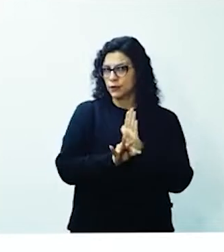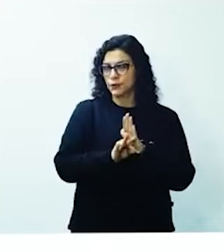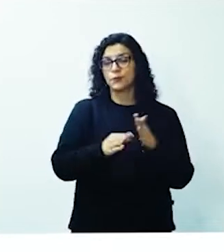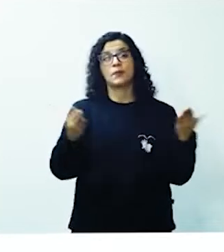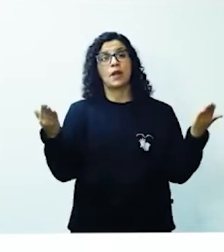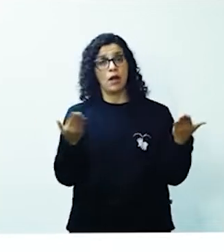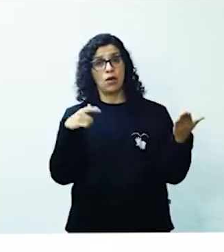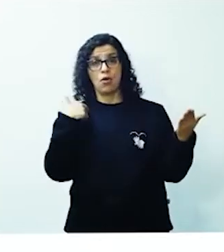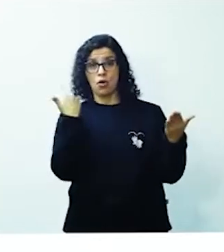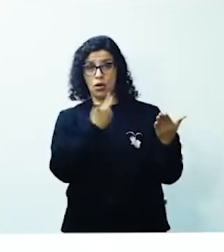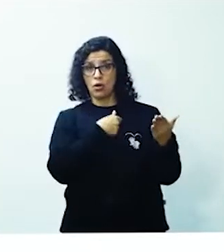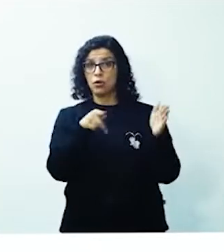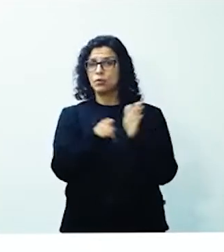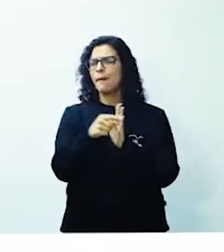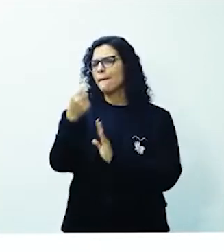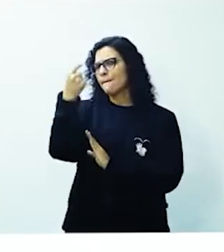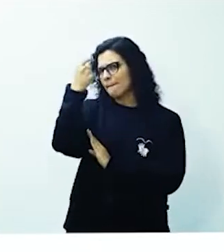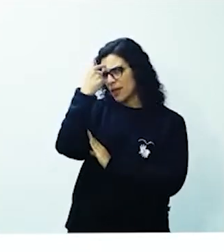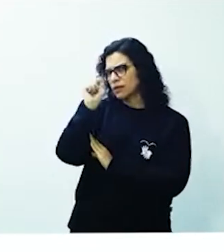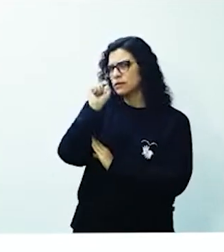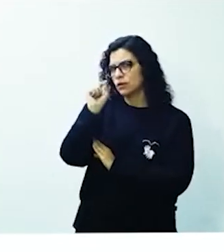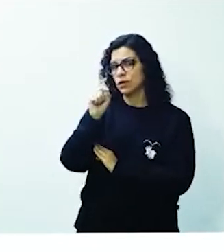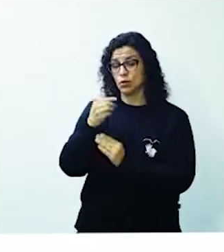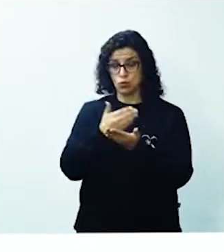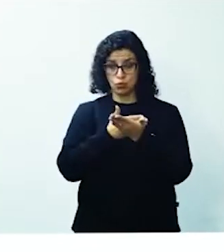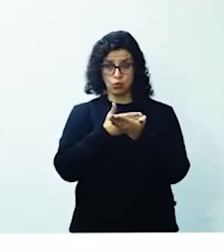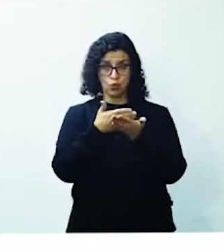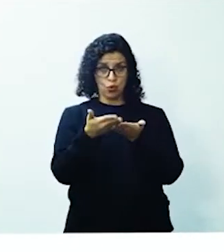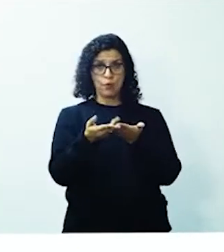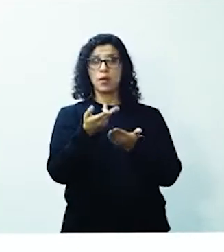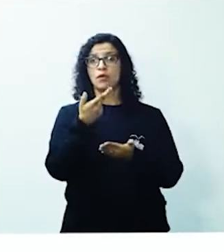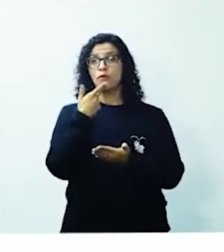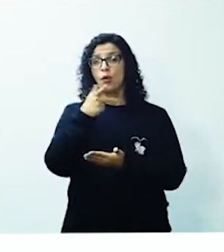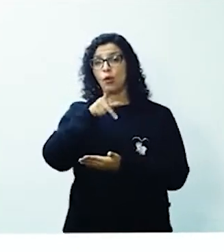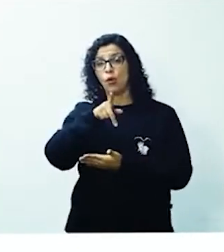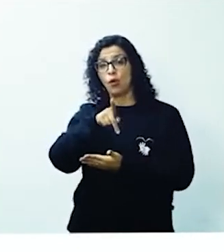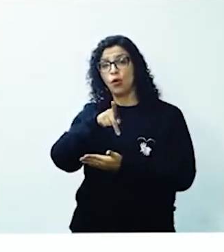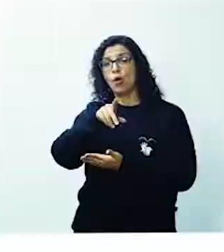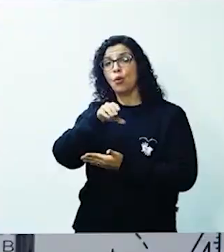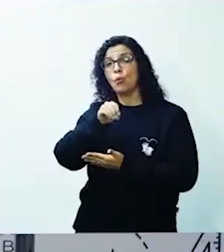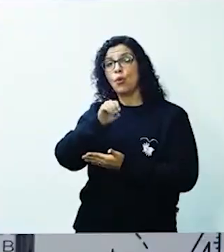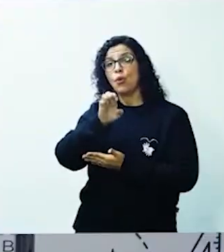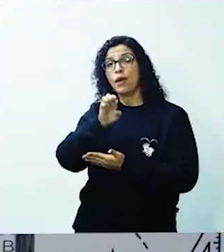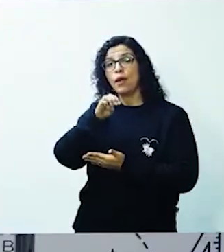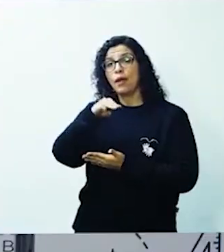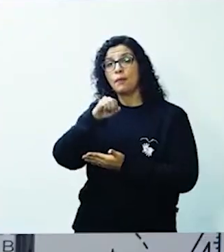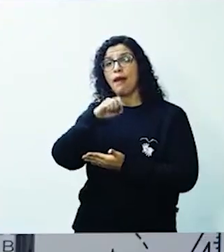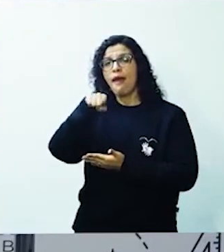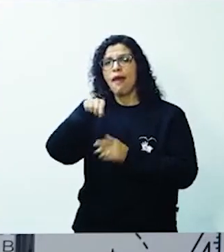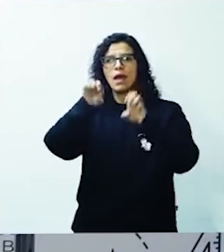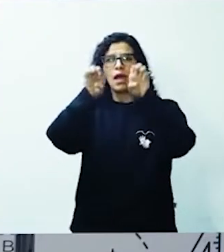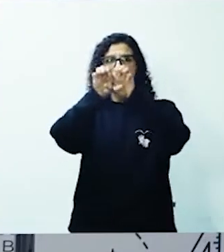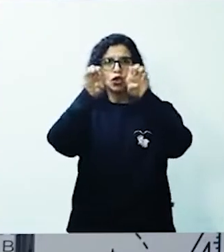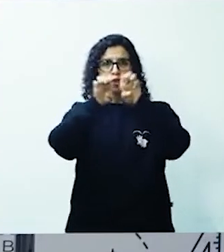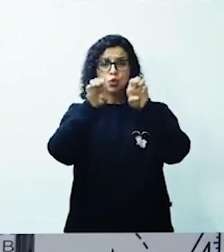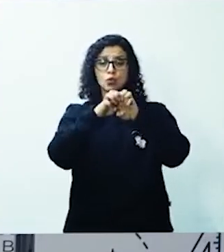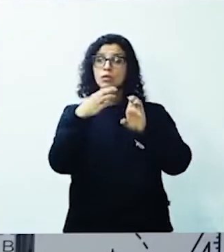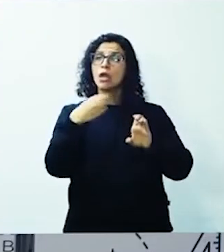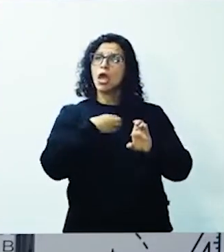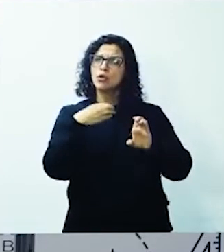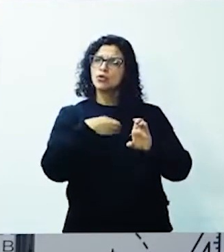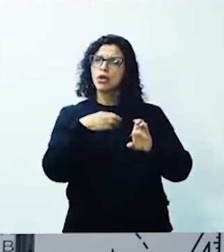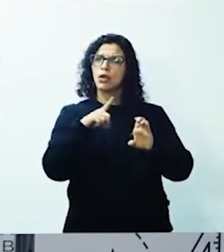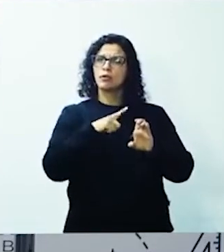Agora a gente vai pensar um pouquinho. Olha só, lá no início diz, o poema é uma estrutura, ou seja, é o